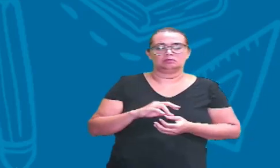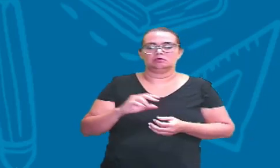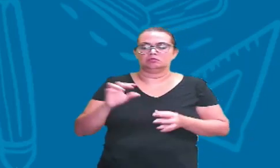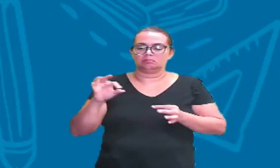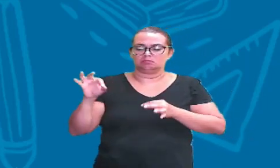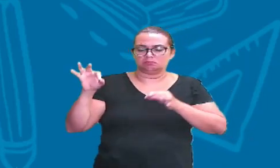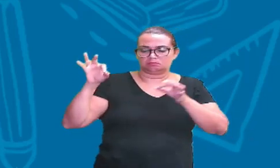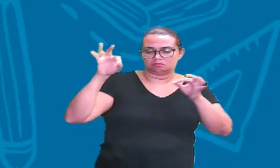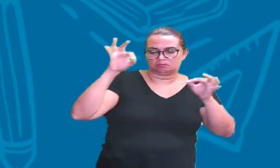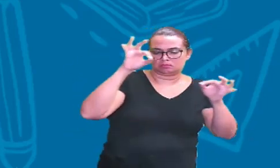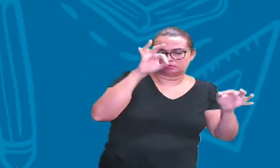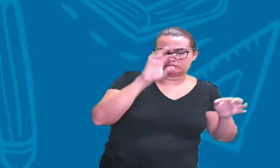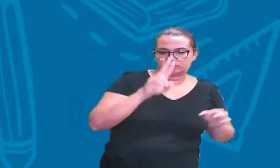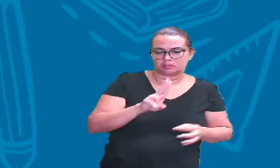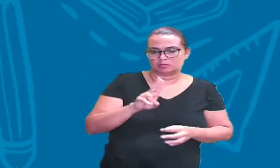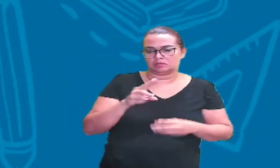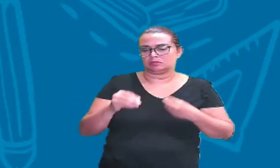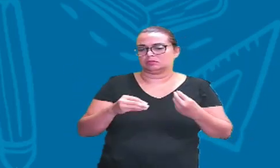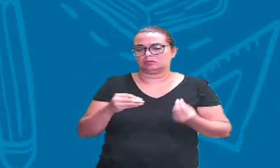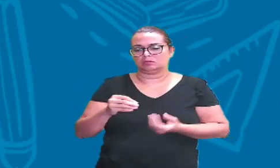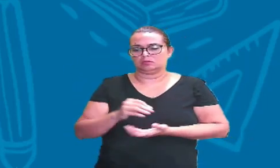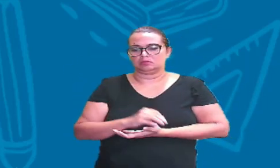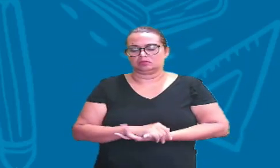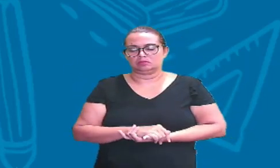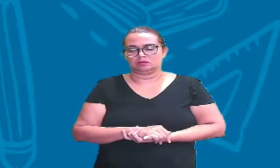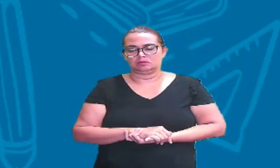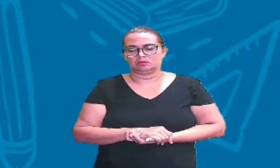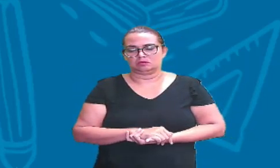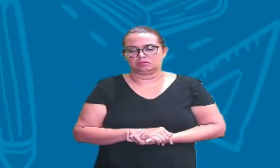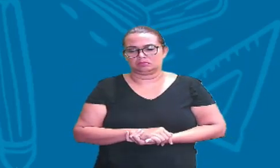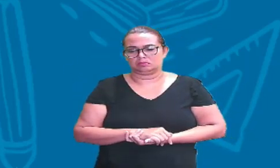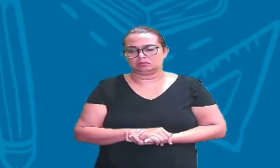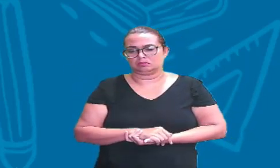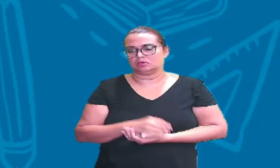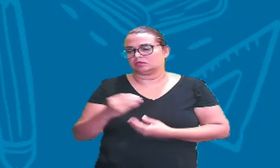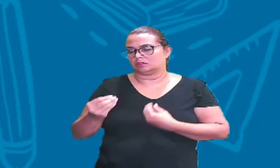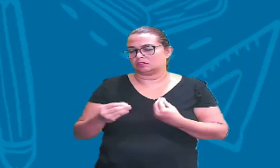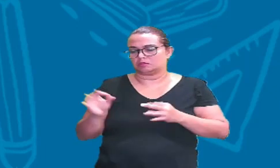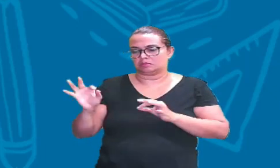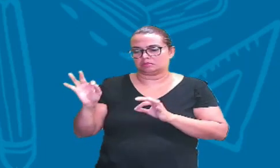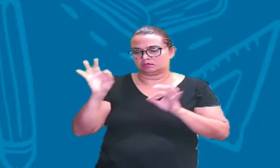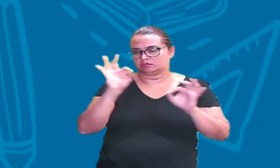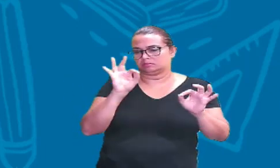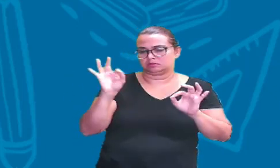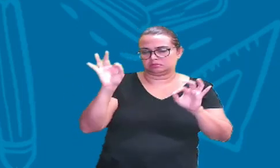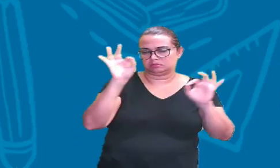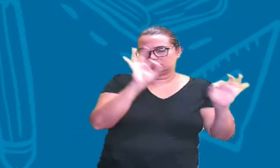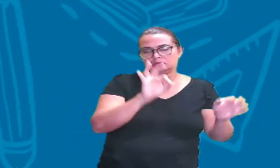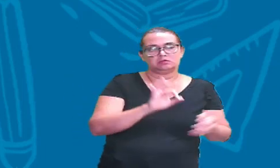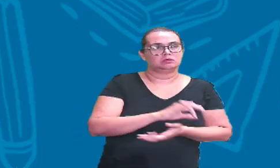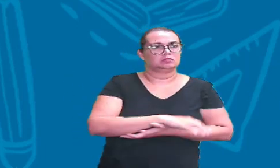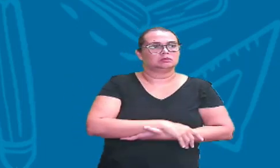U, como é que vai ficar? Vamos imaginar? Olha como é que vai ficar.